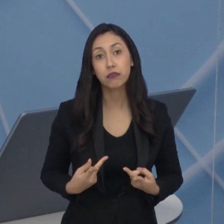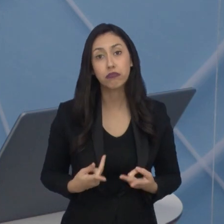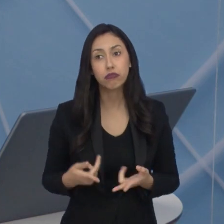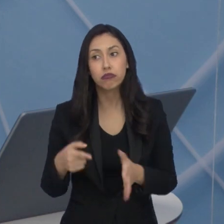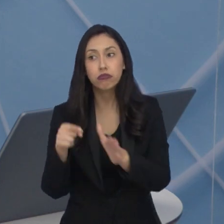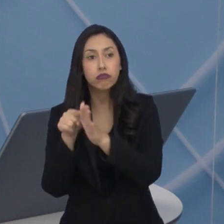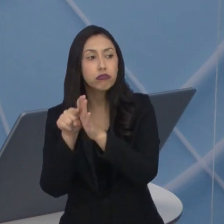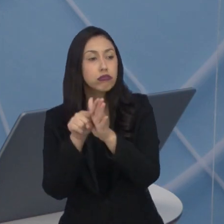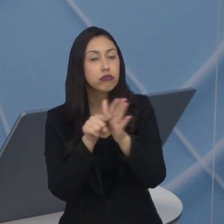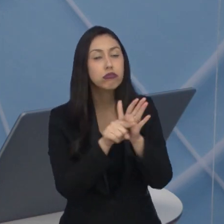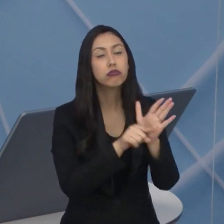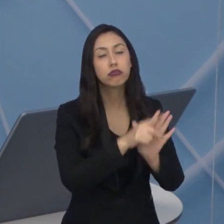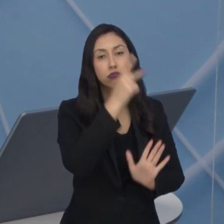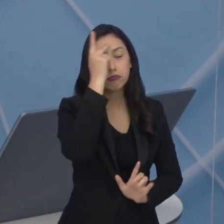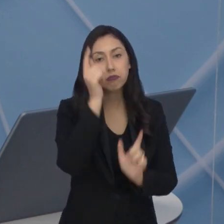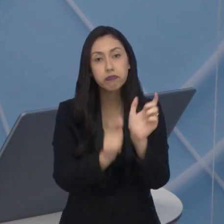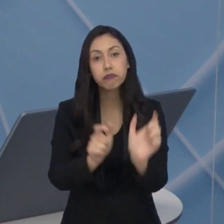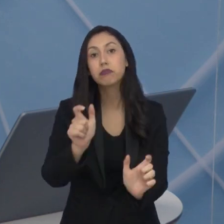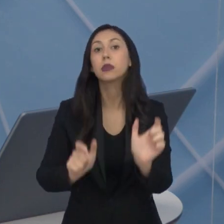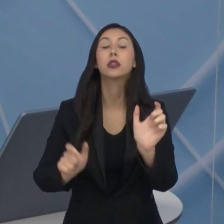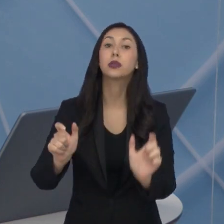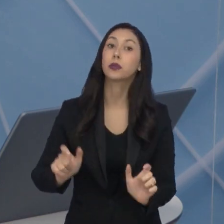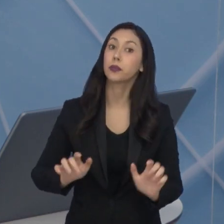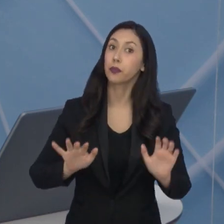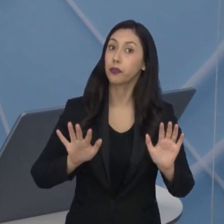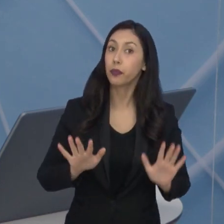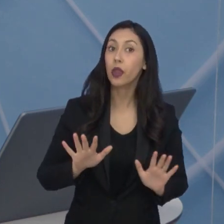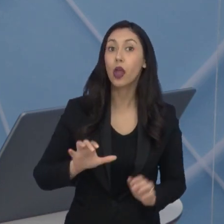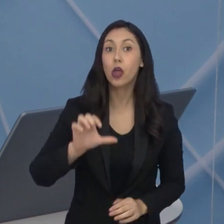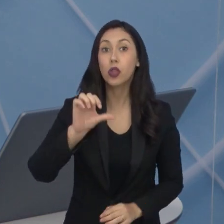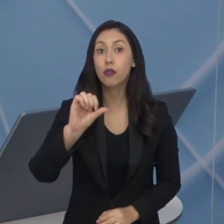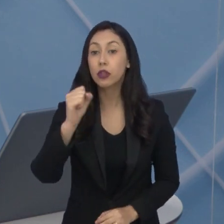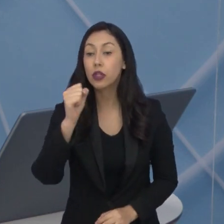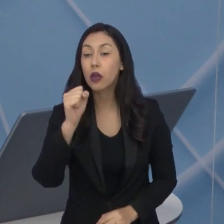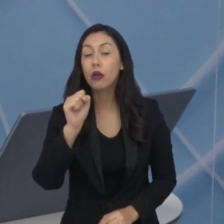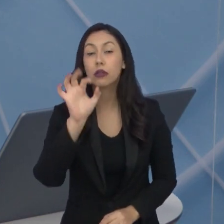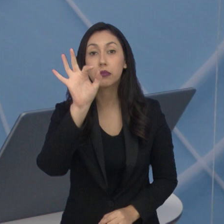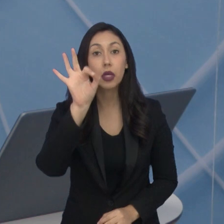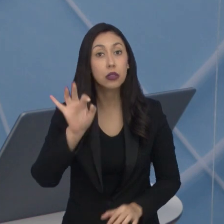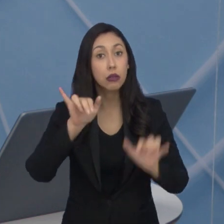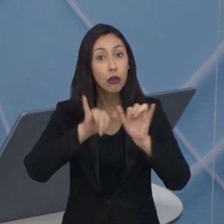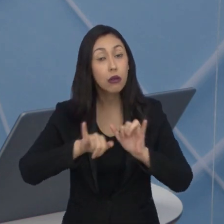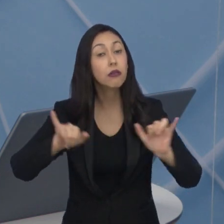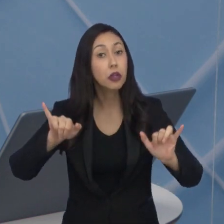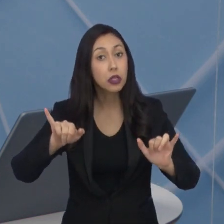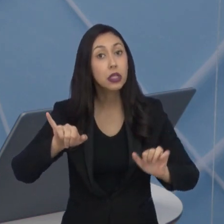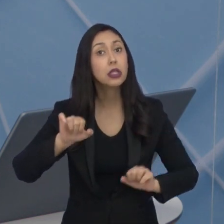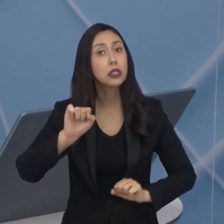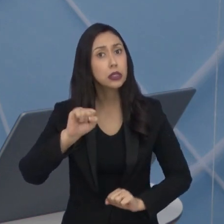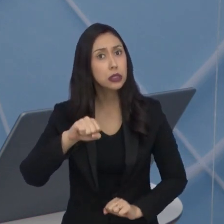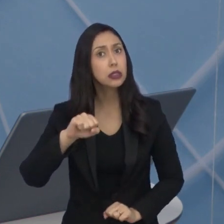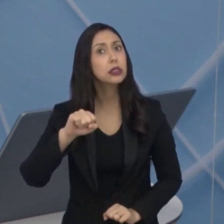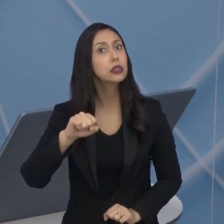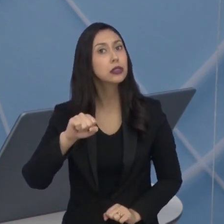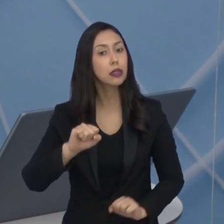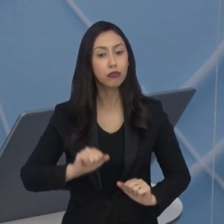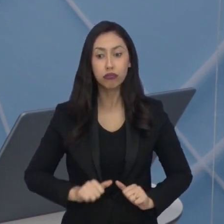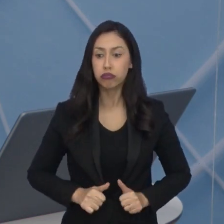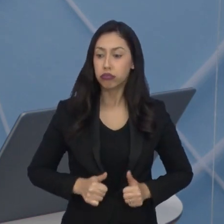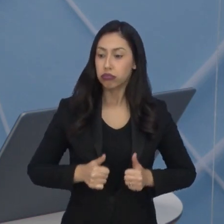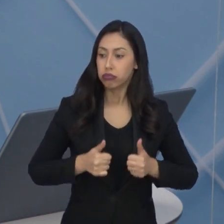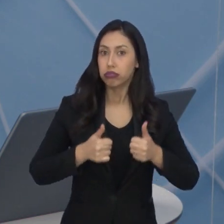tipos de infraestrutura. E olha só, 98% declararam que houve uma melhora na